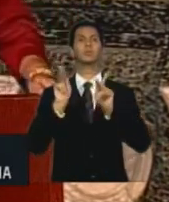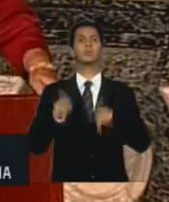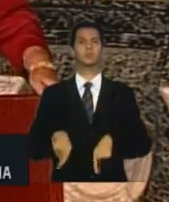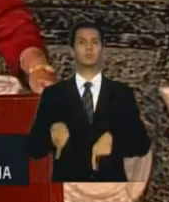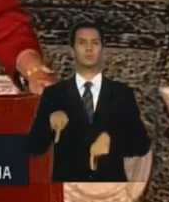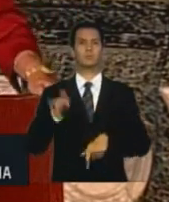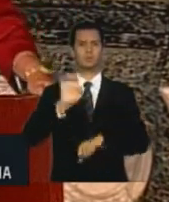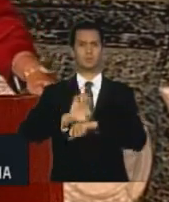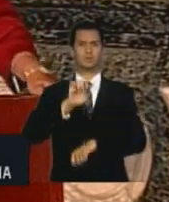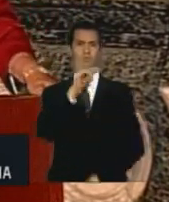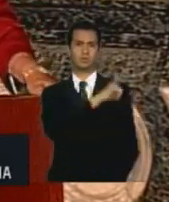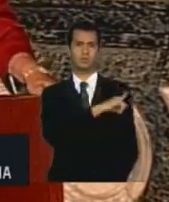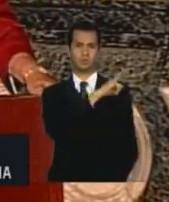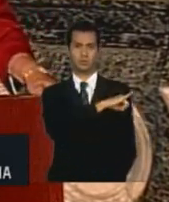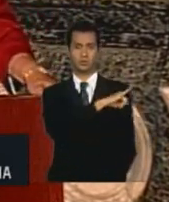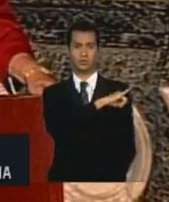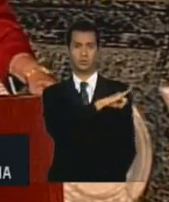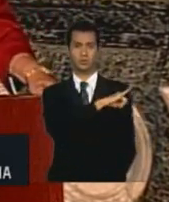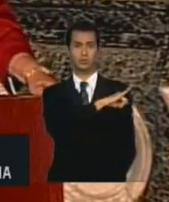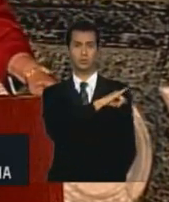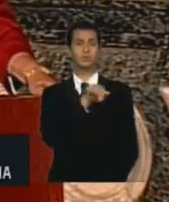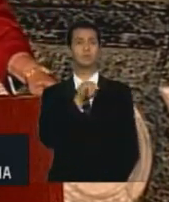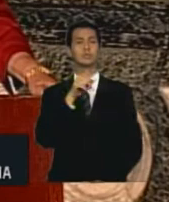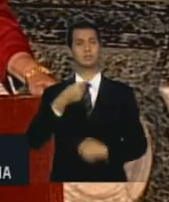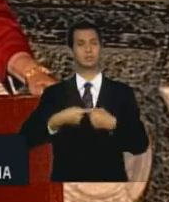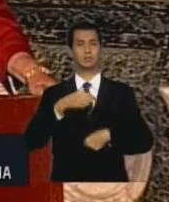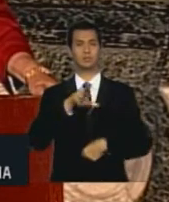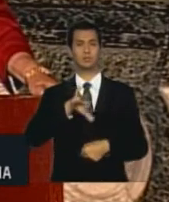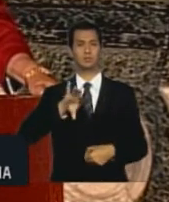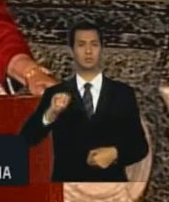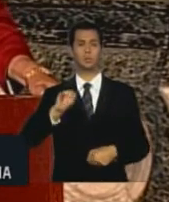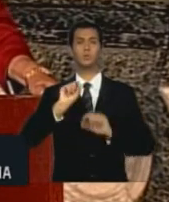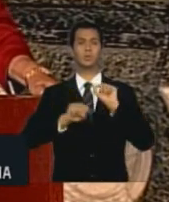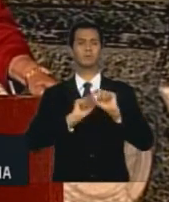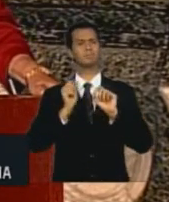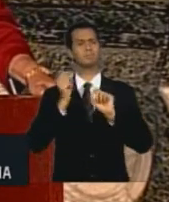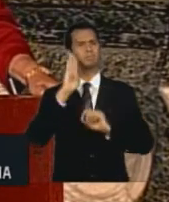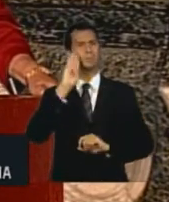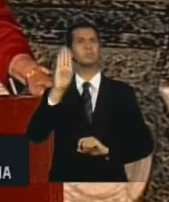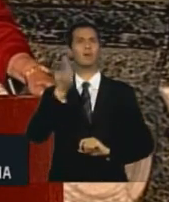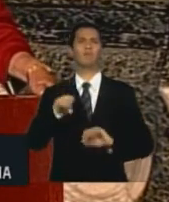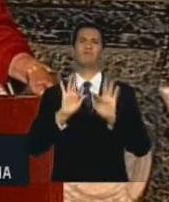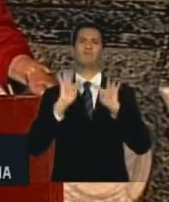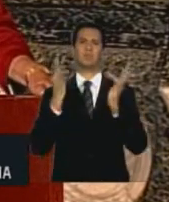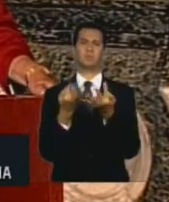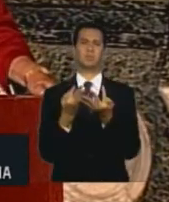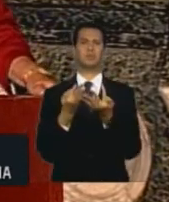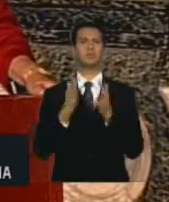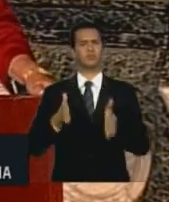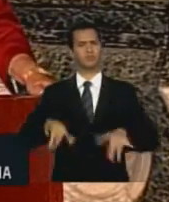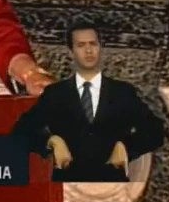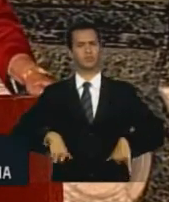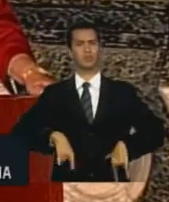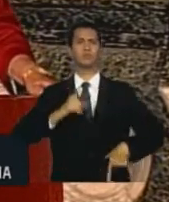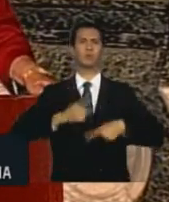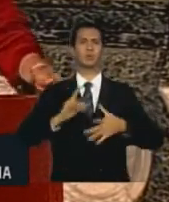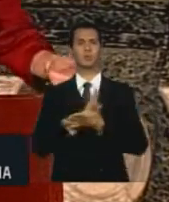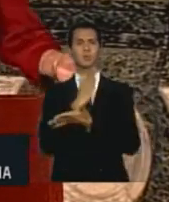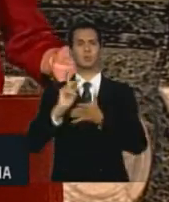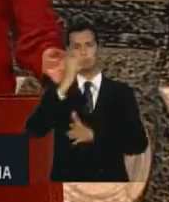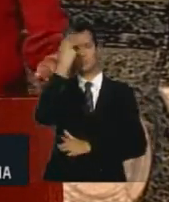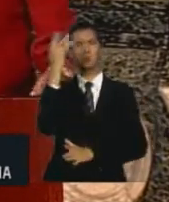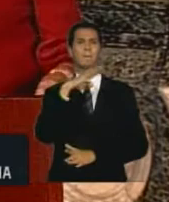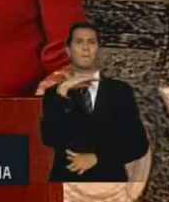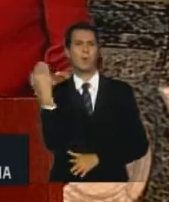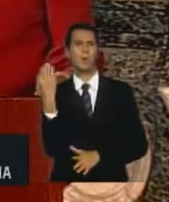Janeiro, principalmente com as famílias daquelas pessoas que foram atingidas